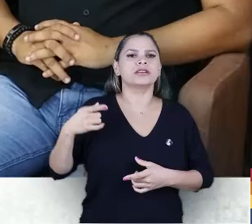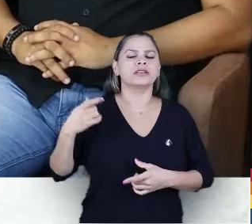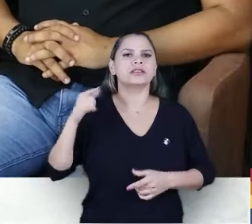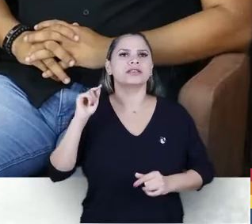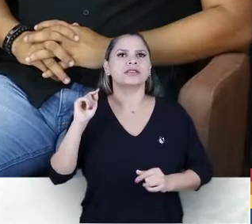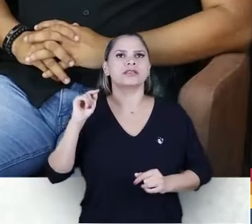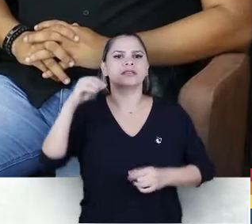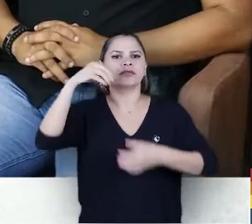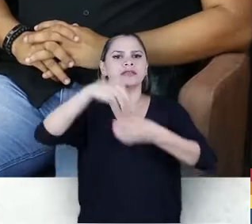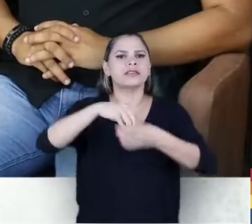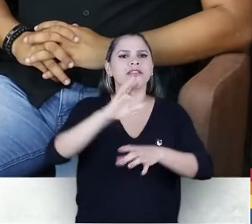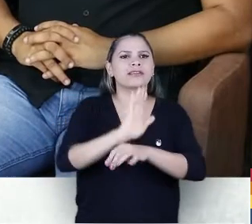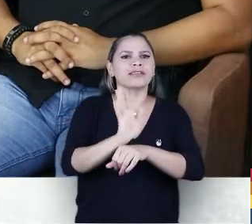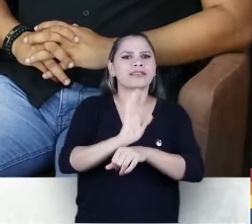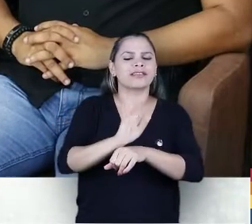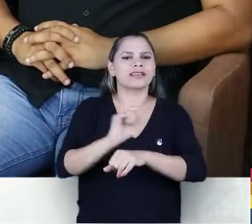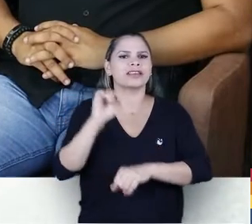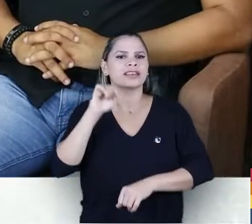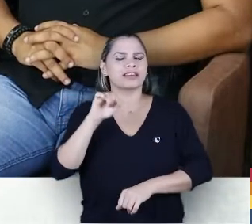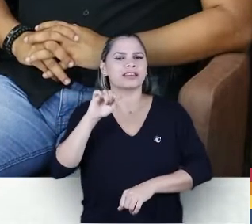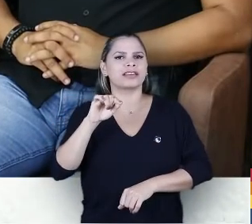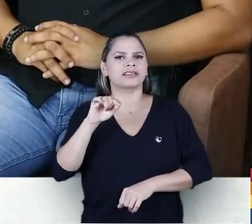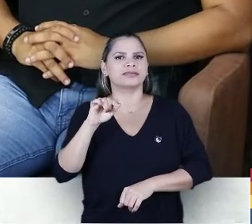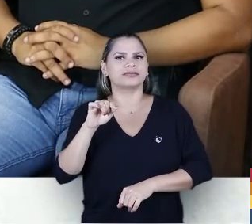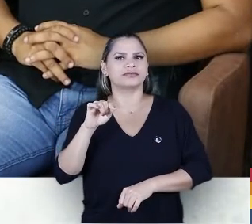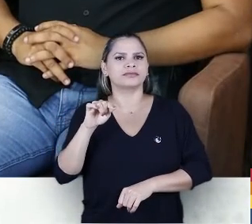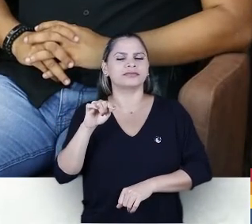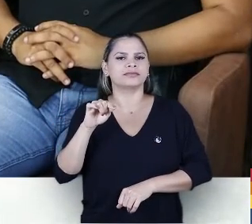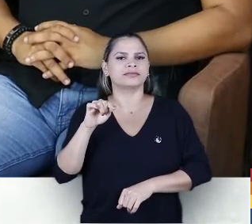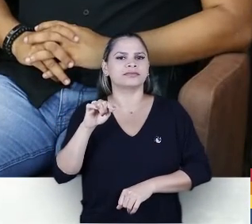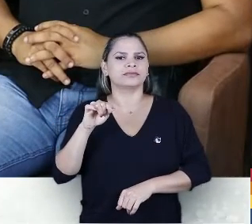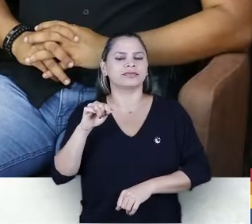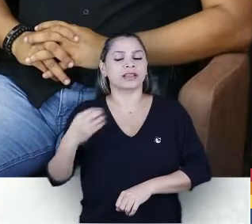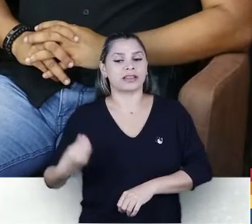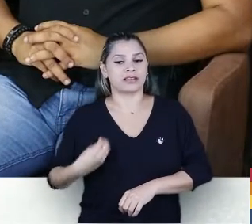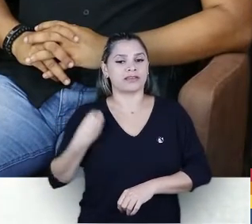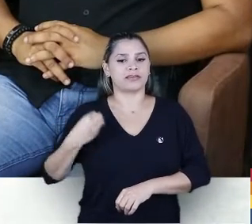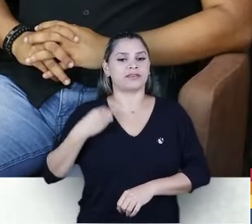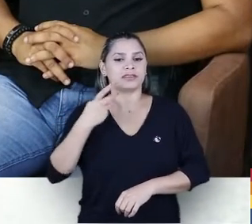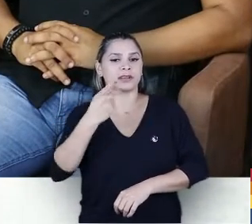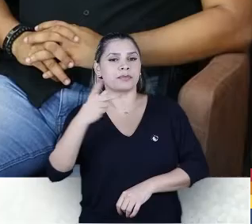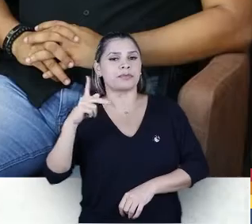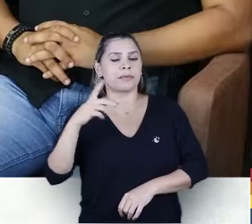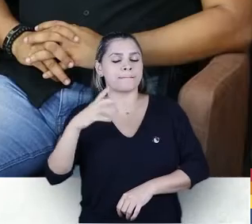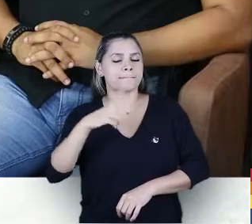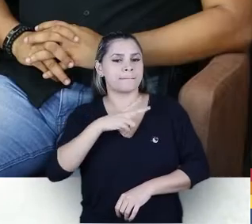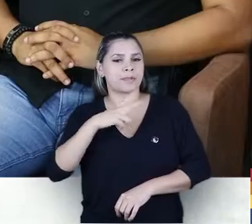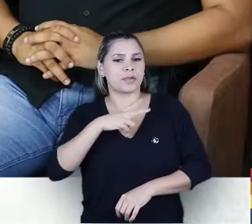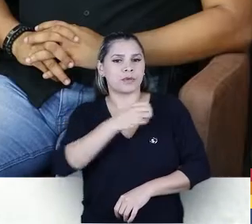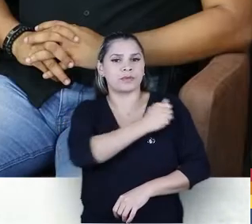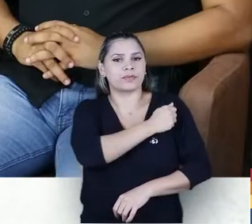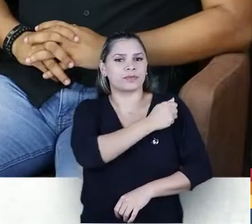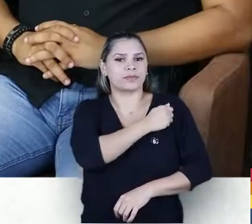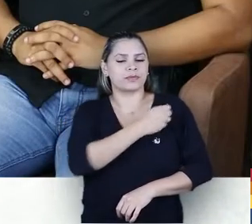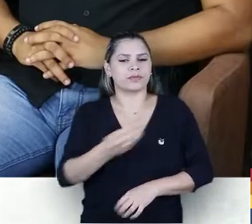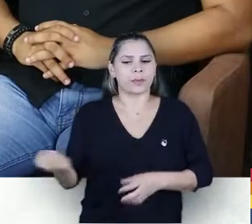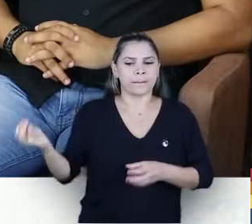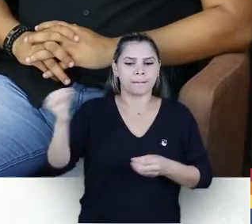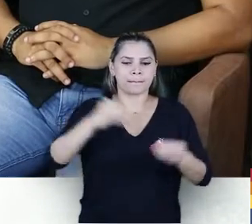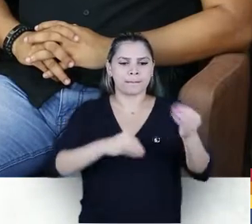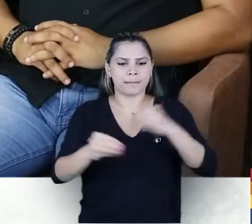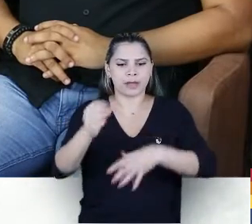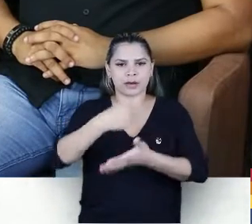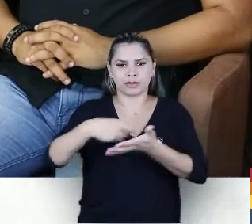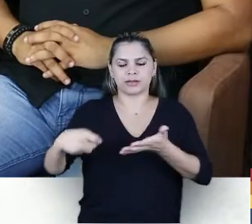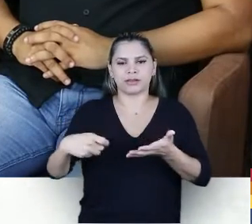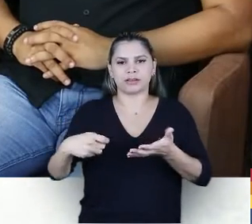eixos temáticos do Enem, né? Então, tentar mesmo sensibilizar esse aluno para que ele perceba que a produção textual está ali no dia a dia